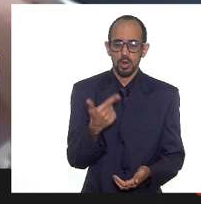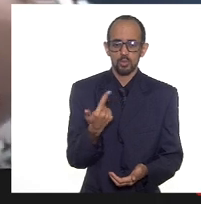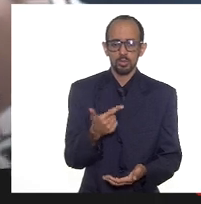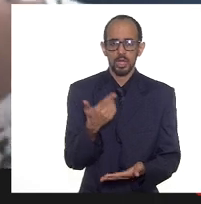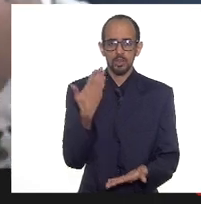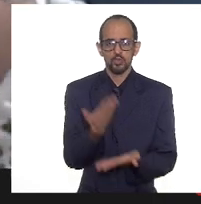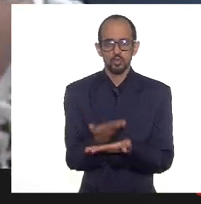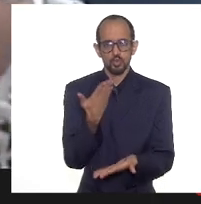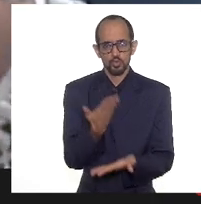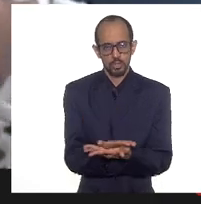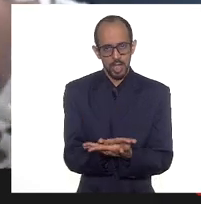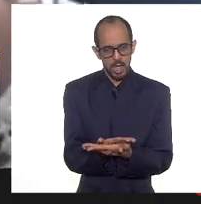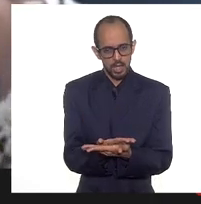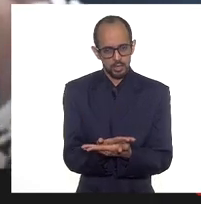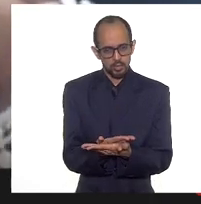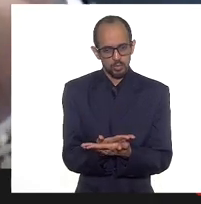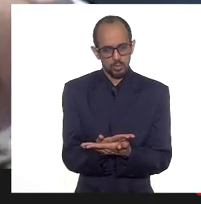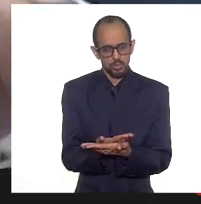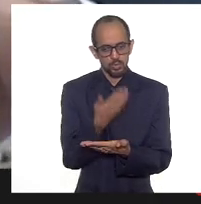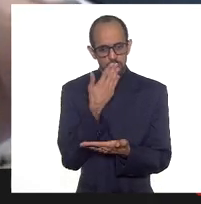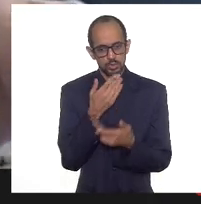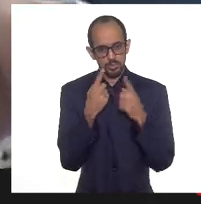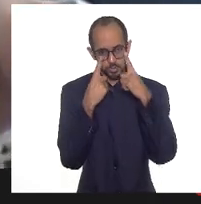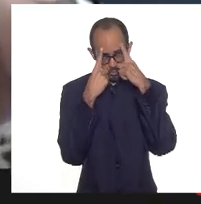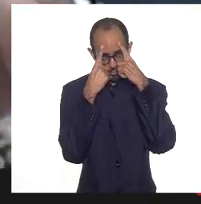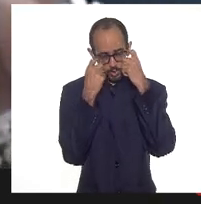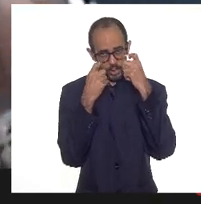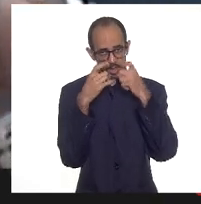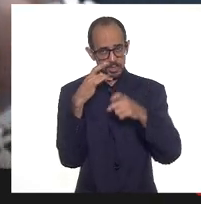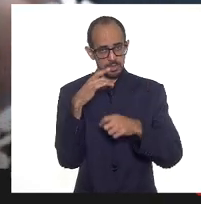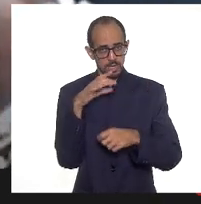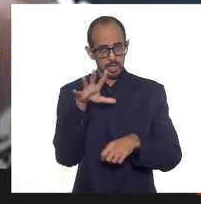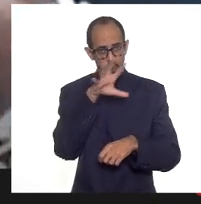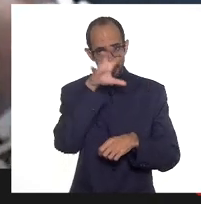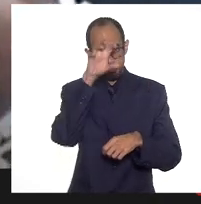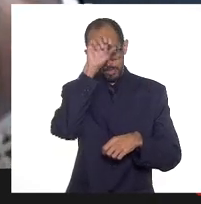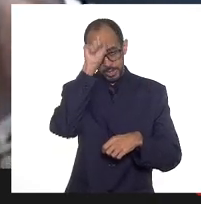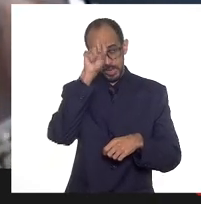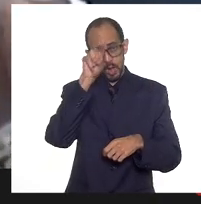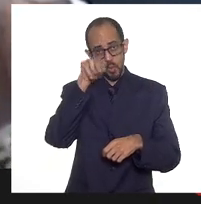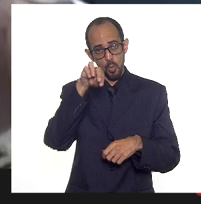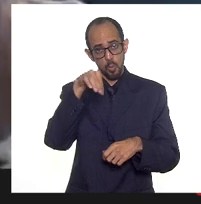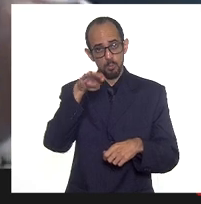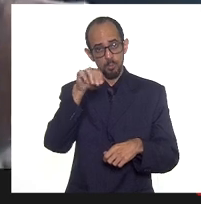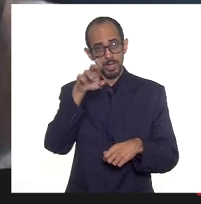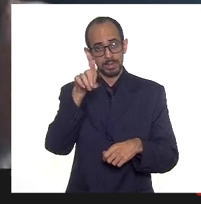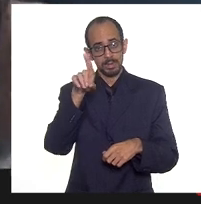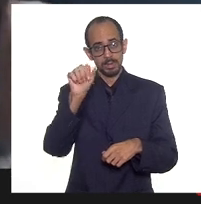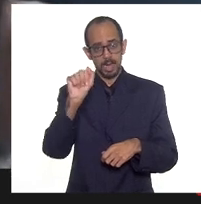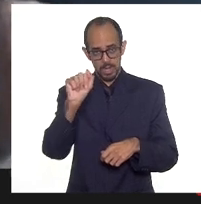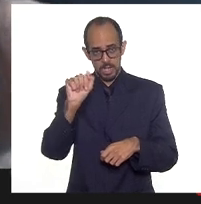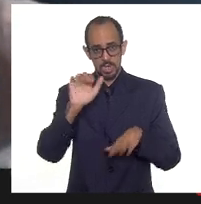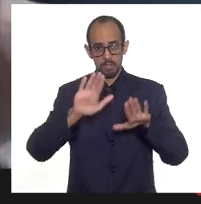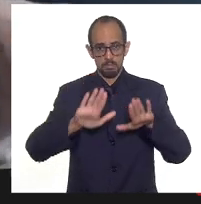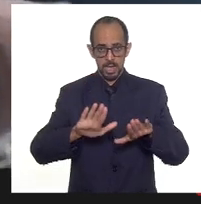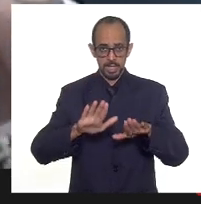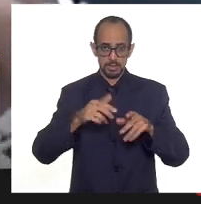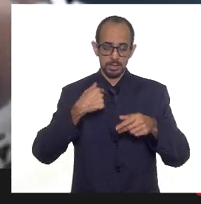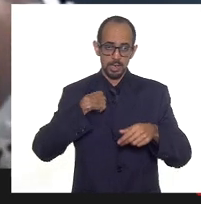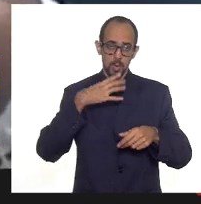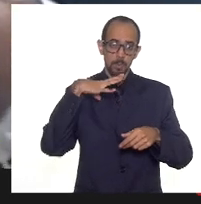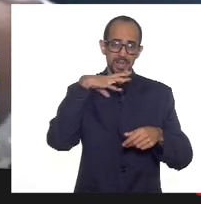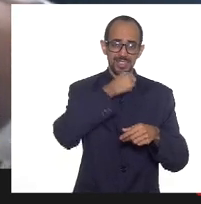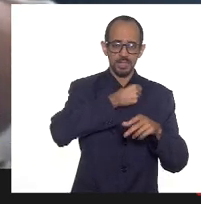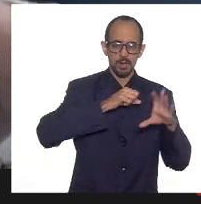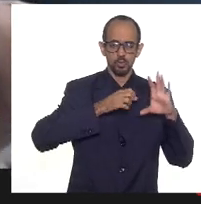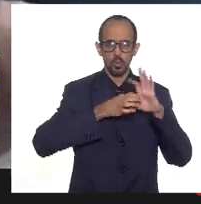os casos de violência nos terreiros de Umbanda, mas o que eu tenho percebido a partir da leitura da pesquisa dos meus colegas, né?